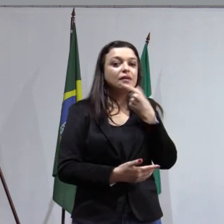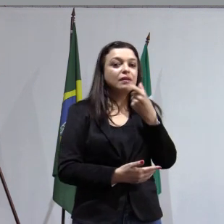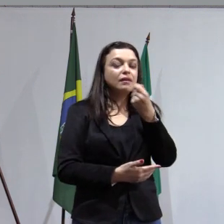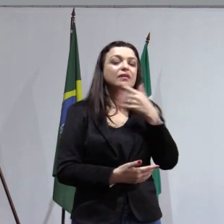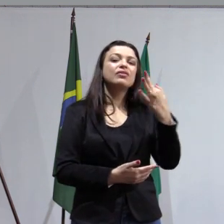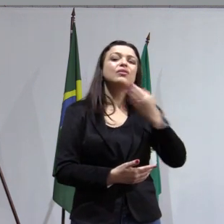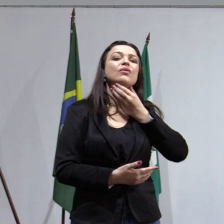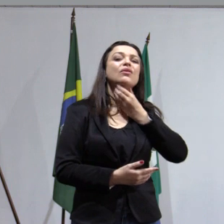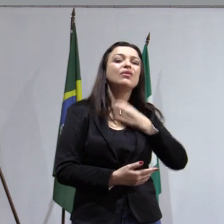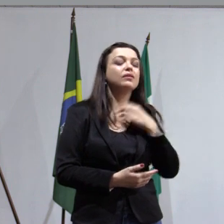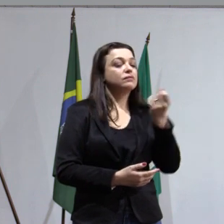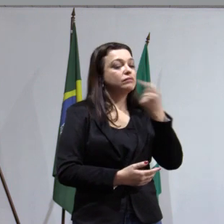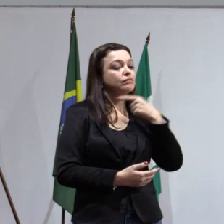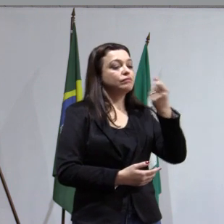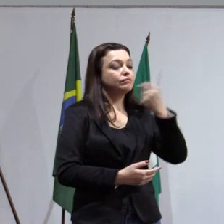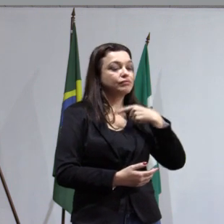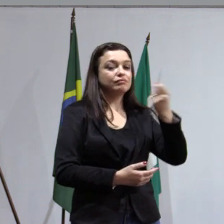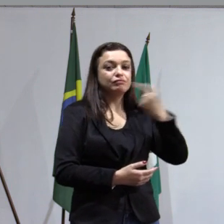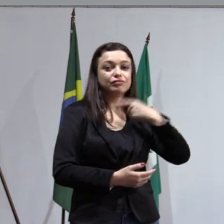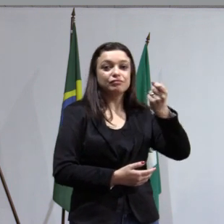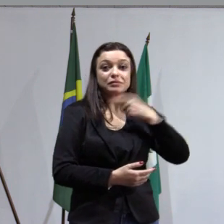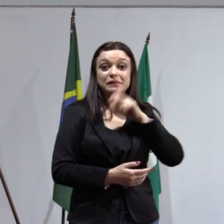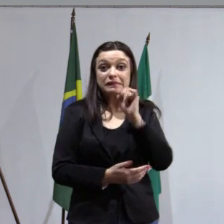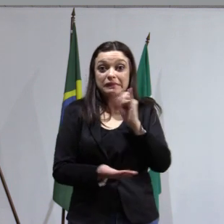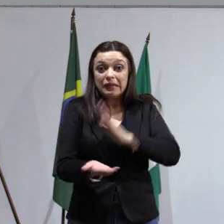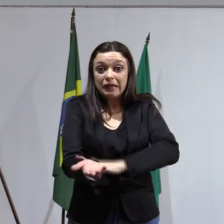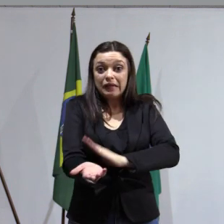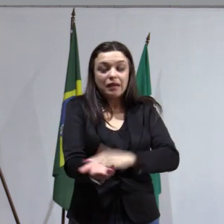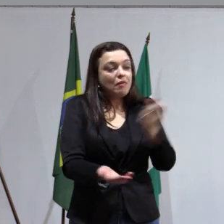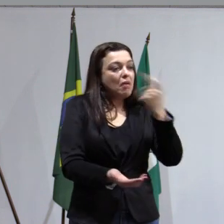muito antibiótico, que ele desequilibra a microflora,